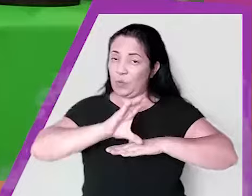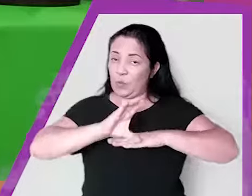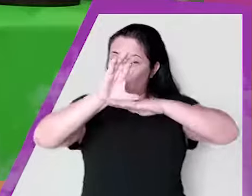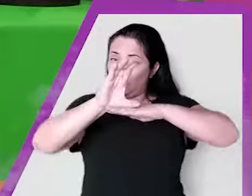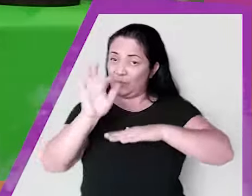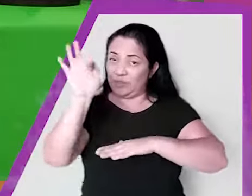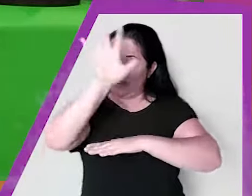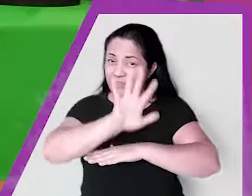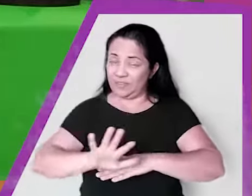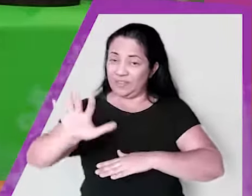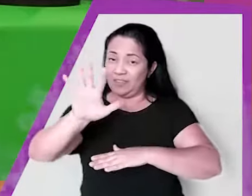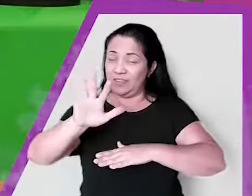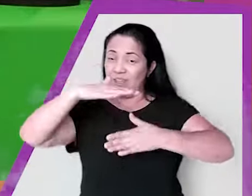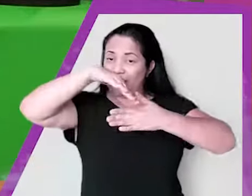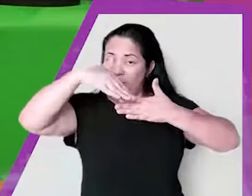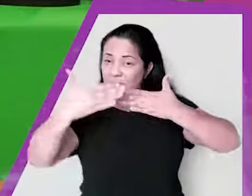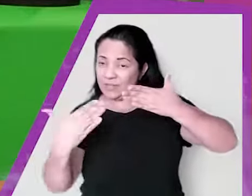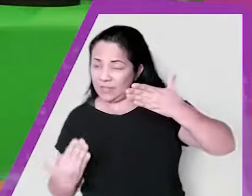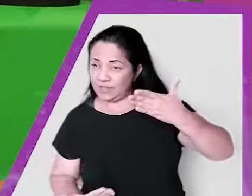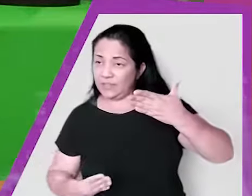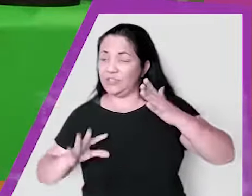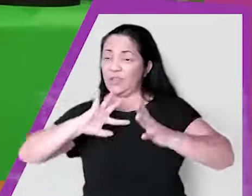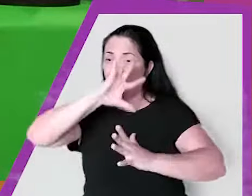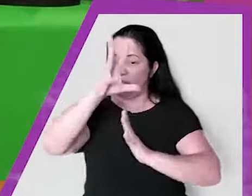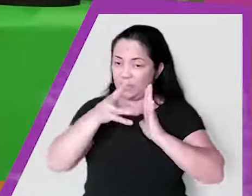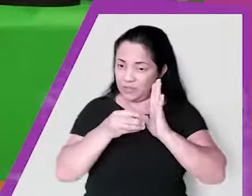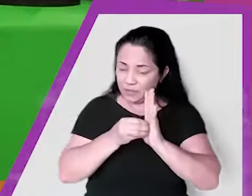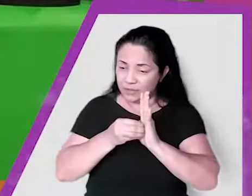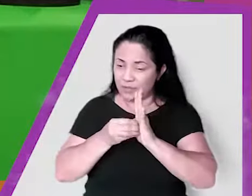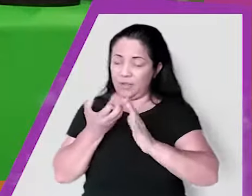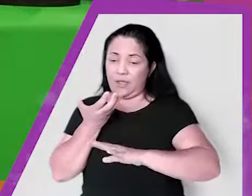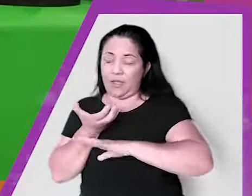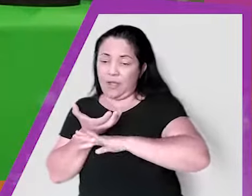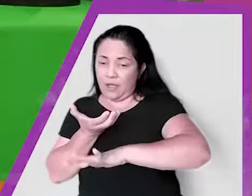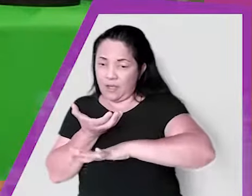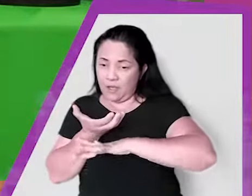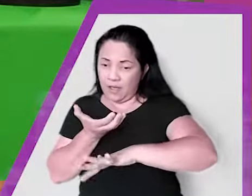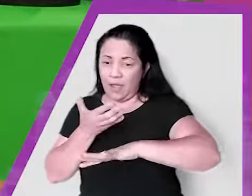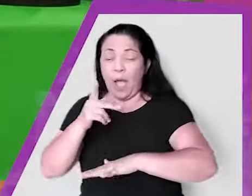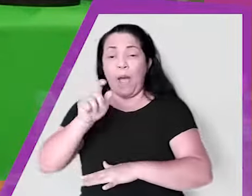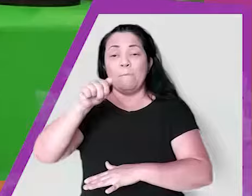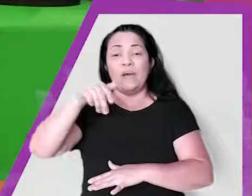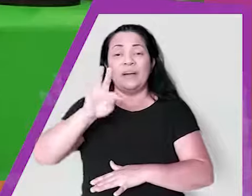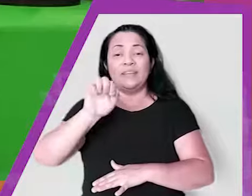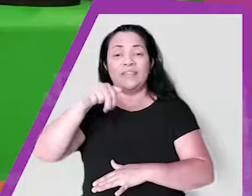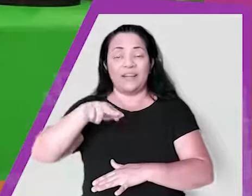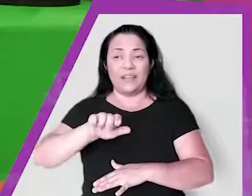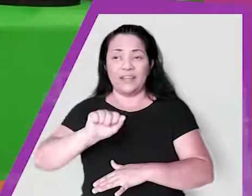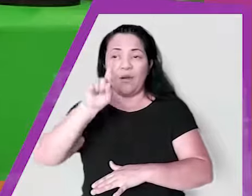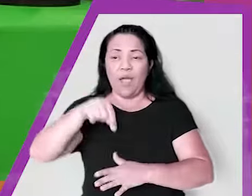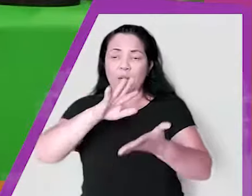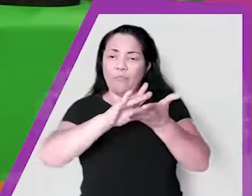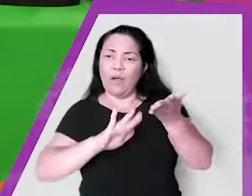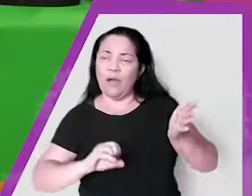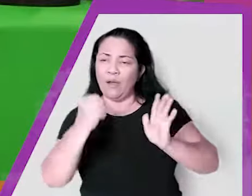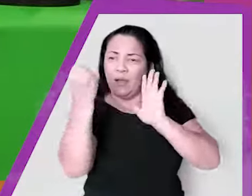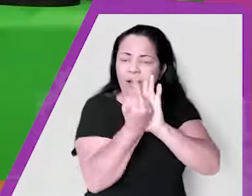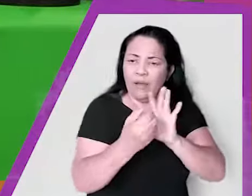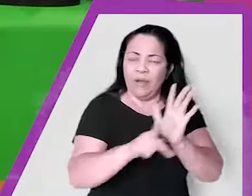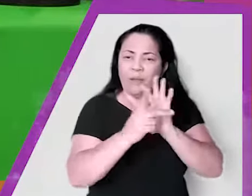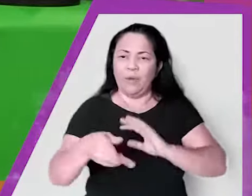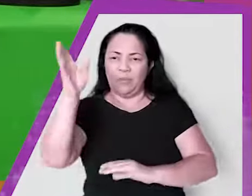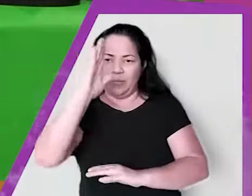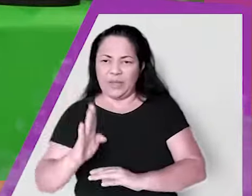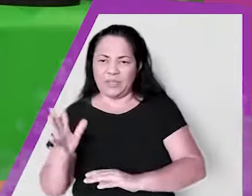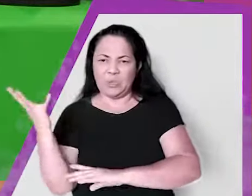Cerrado. Primeiro, segundo a Constituição Federal, a Mata Atlântica, a Amazônia e o Pantanal